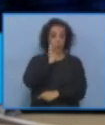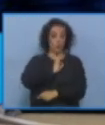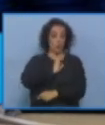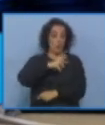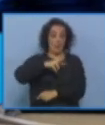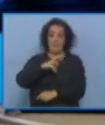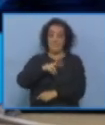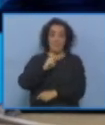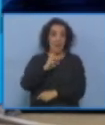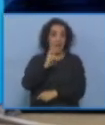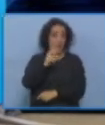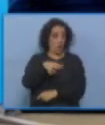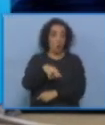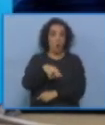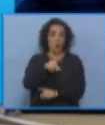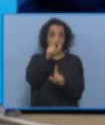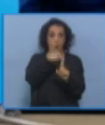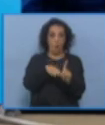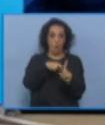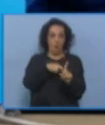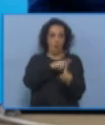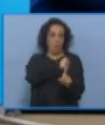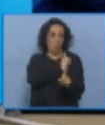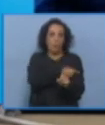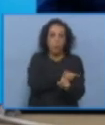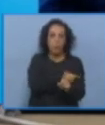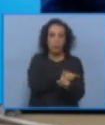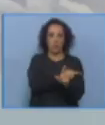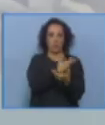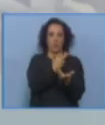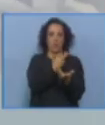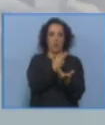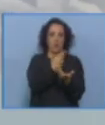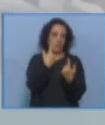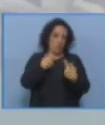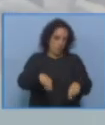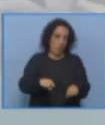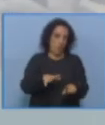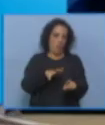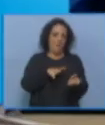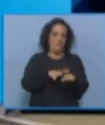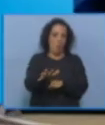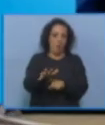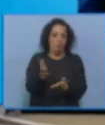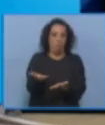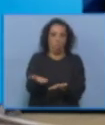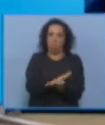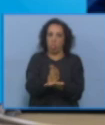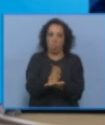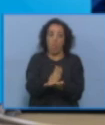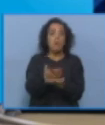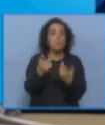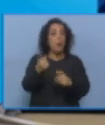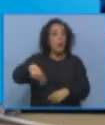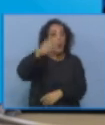momento com todo o seu poder, com toda a sua influência posta em causa e ele, não nos podemos